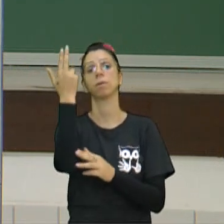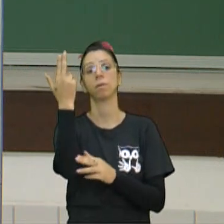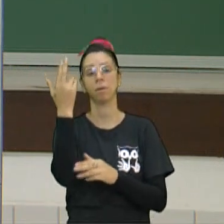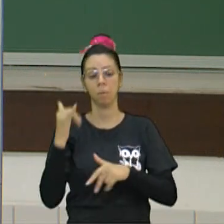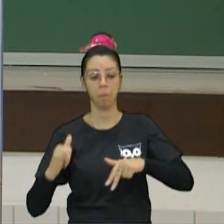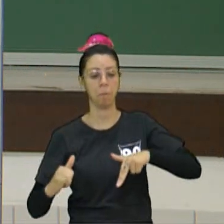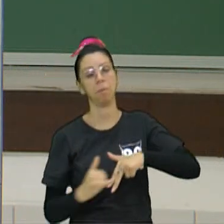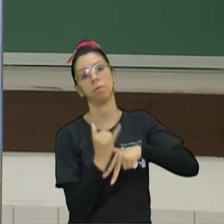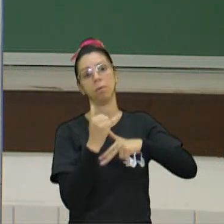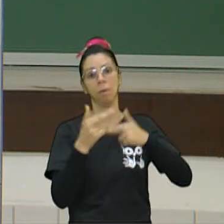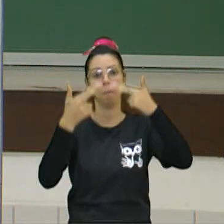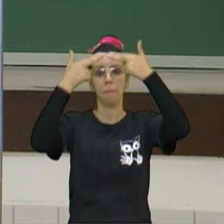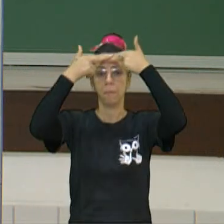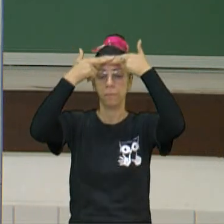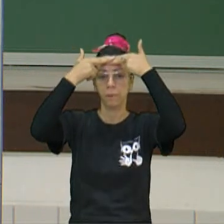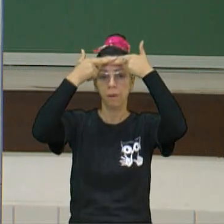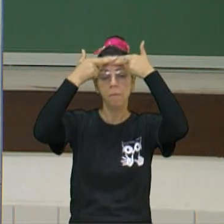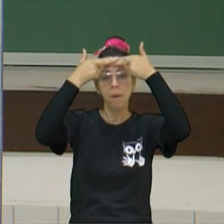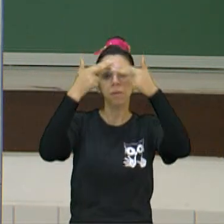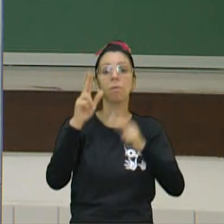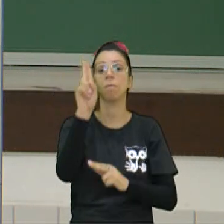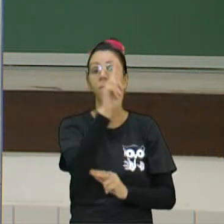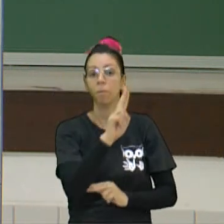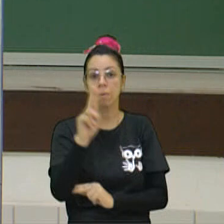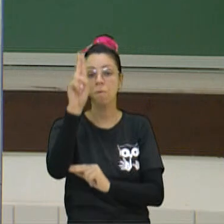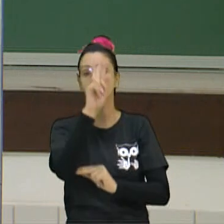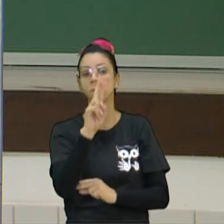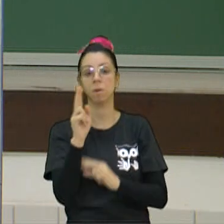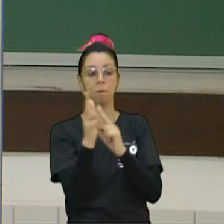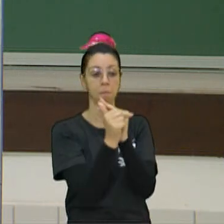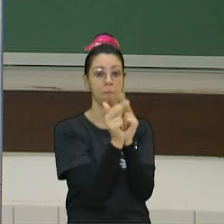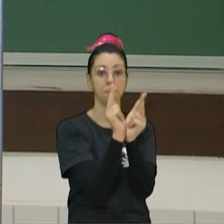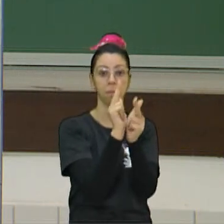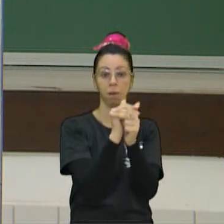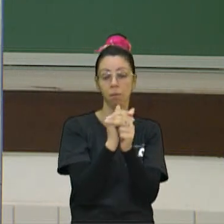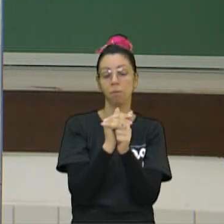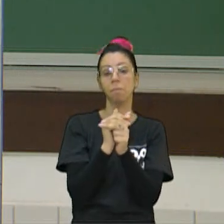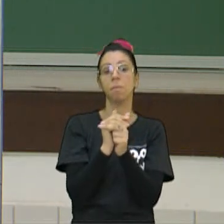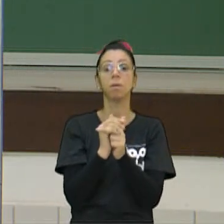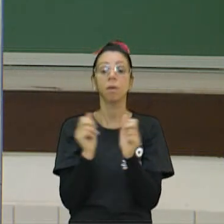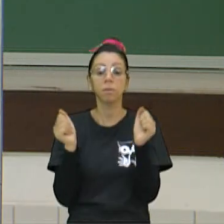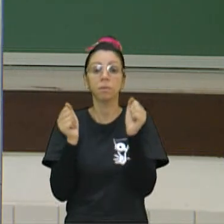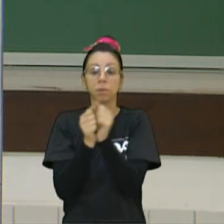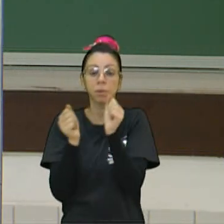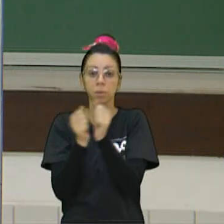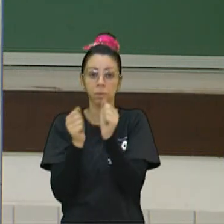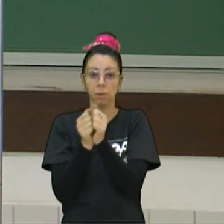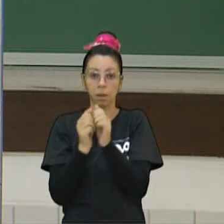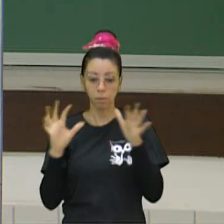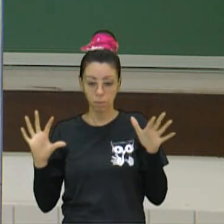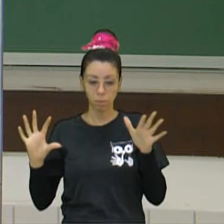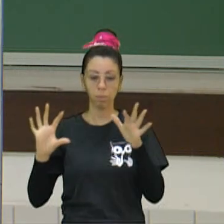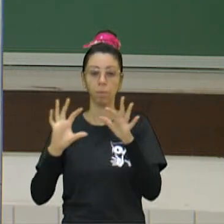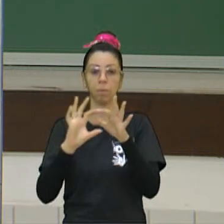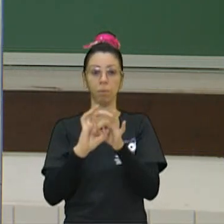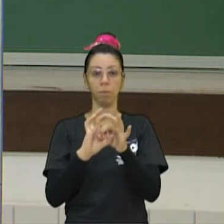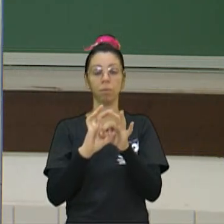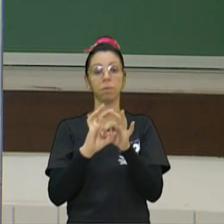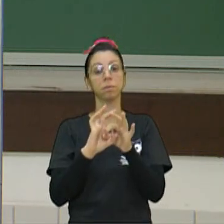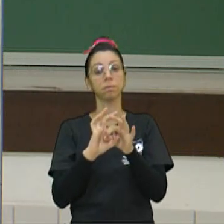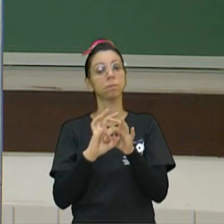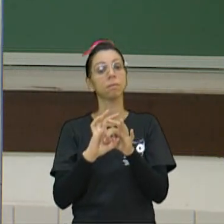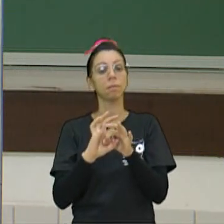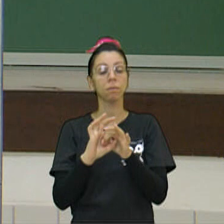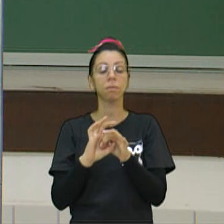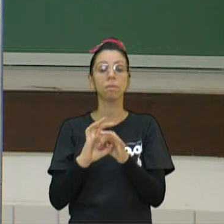o Pilates para essa reabilitação, alia o Pilates à fisioterapia, né? Sempre a gente sabe, após algum trauma que ocorra, né,